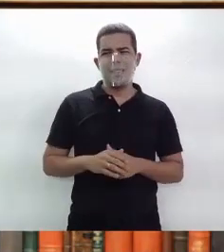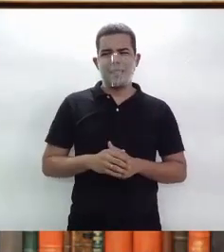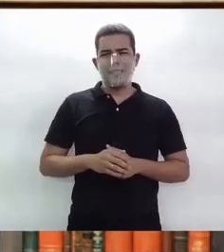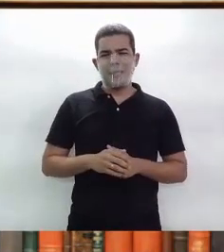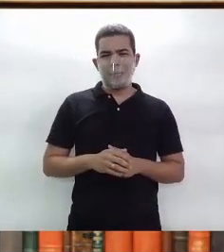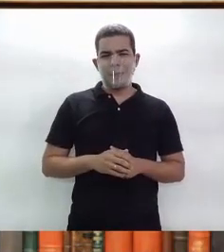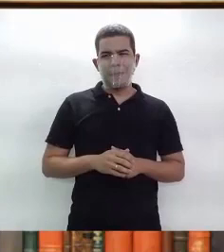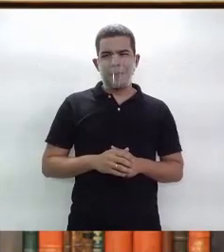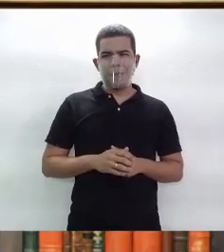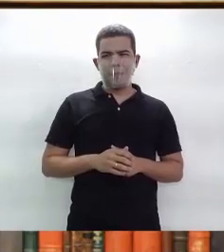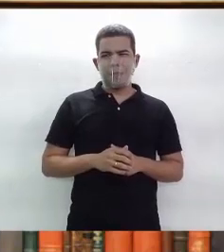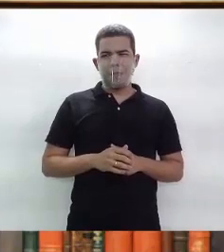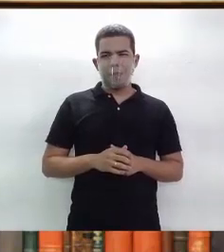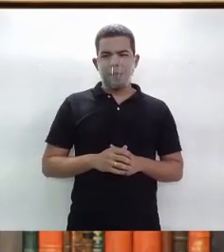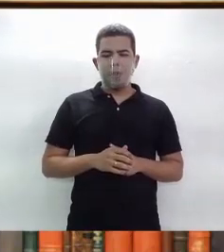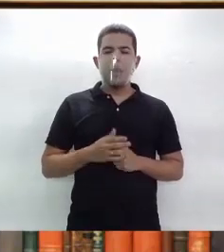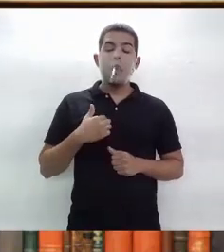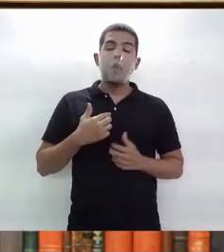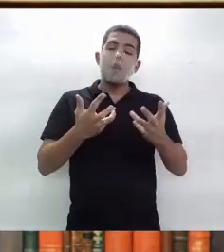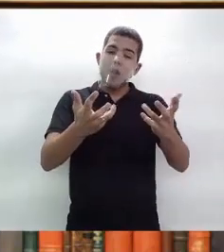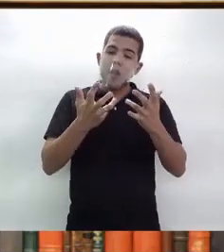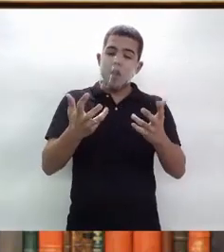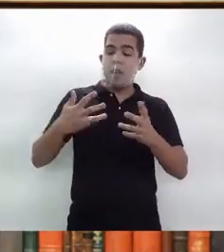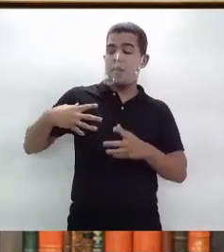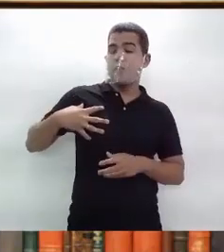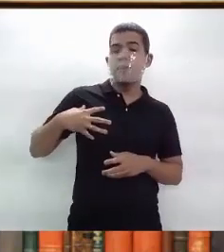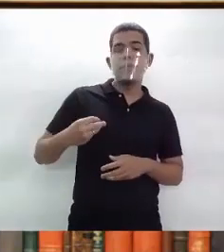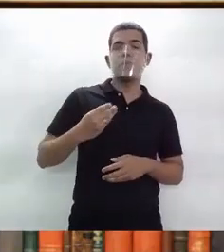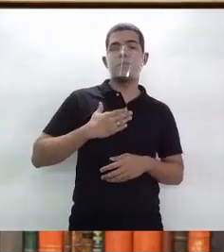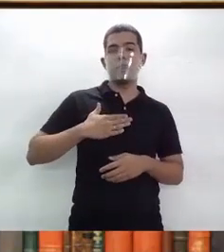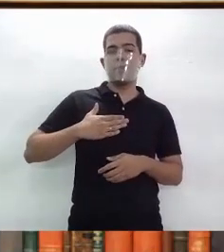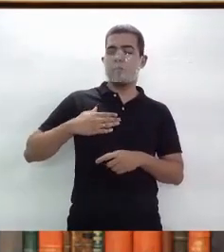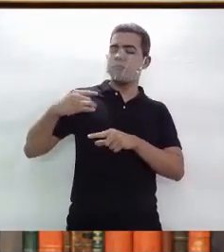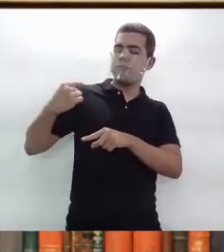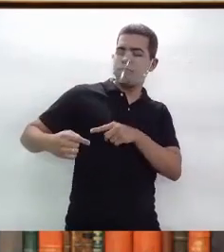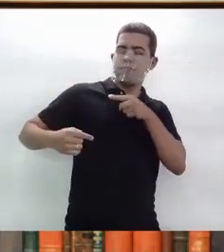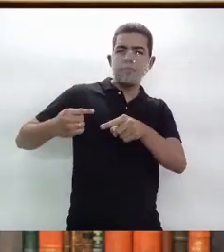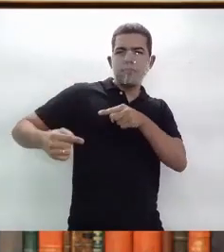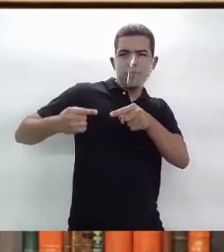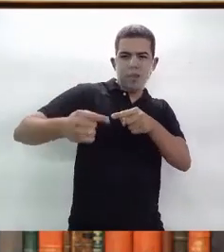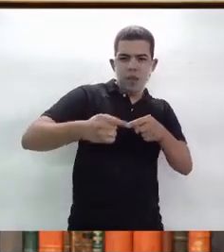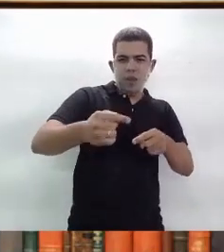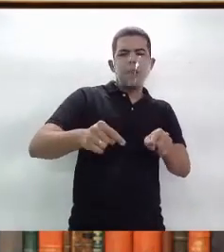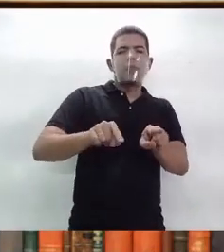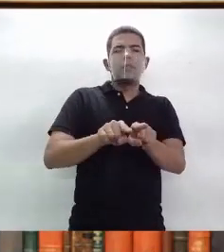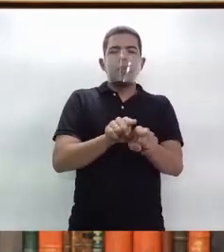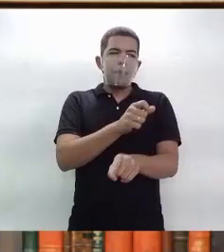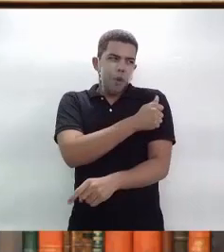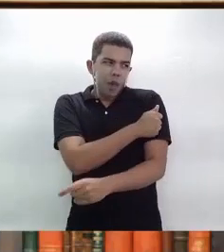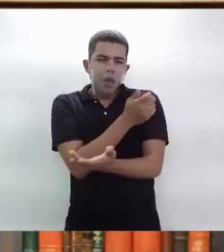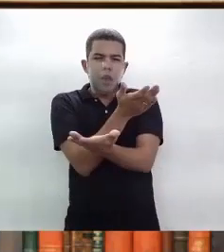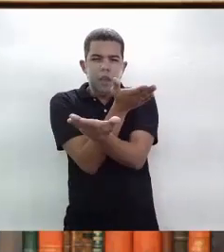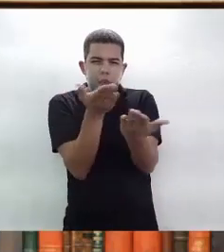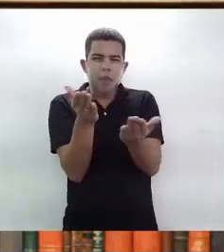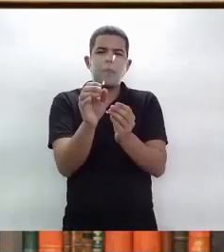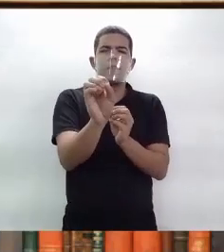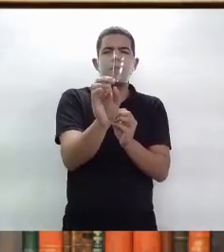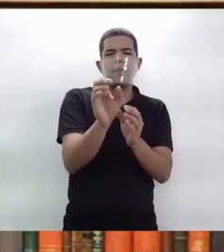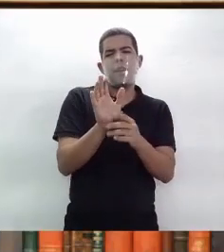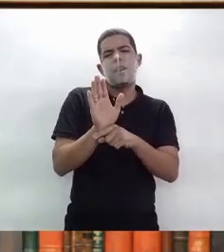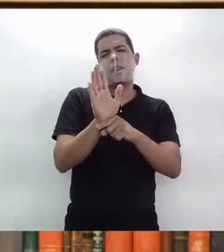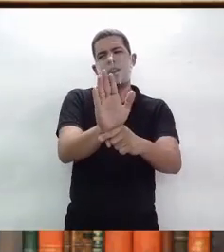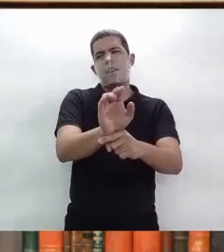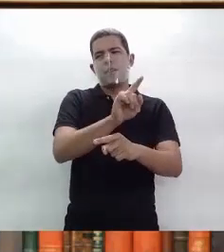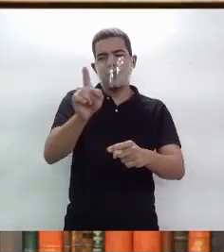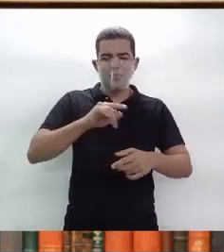onde pretendo passar isso para os meus filhos, para minhas tradições e levar isso para o estudante com todo o carinho do mundo, porque para